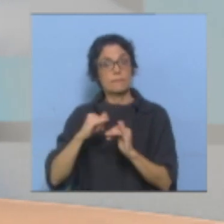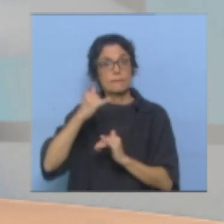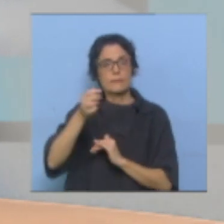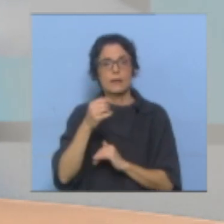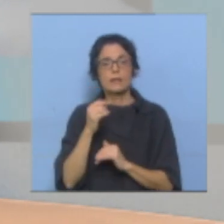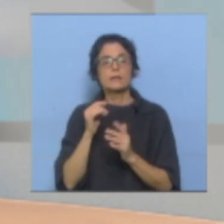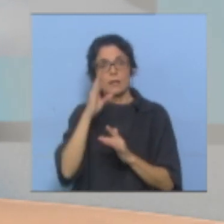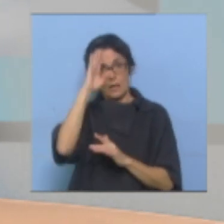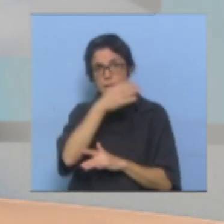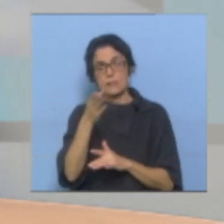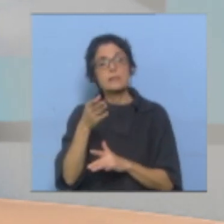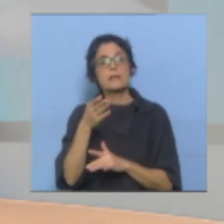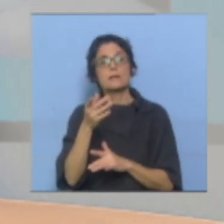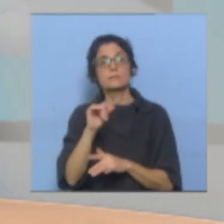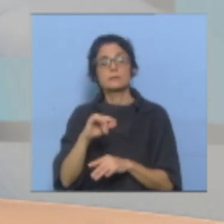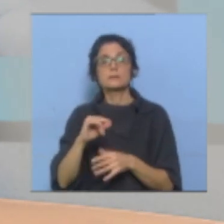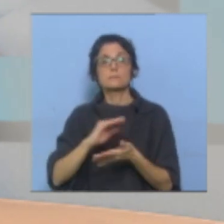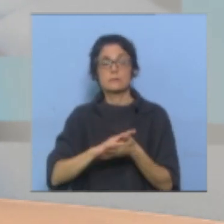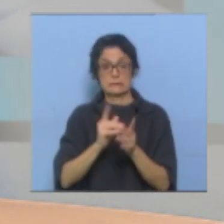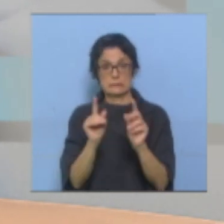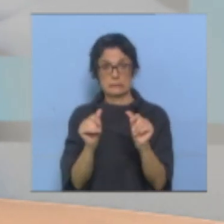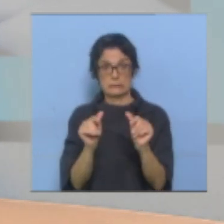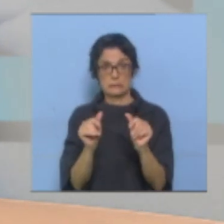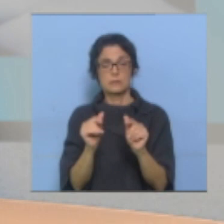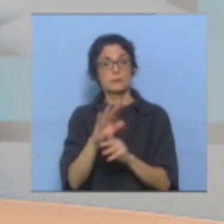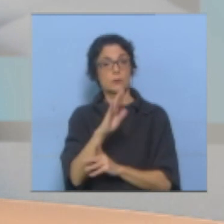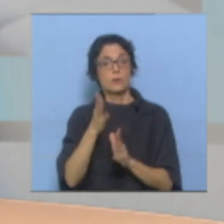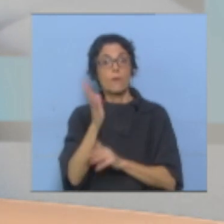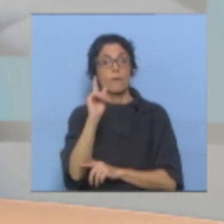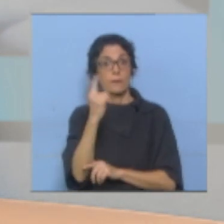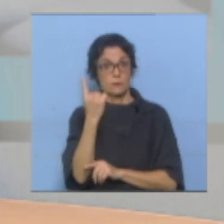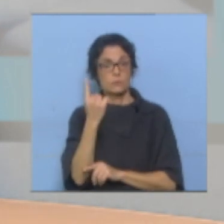o programa Eclésia na sua edição rádio, que será emitido na Antena 1